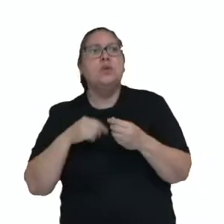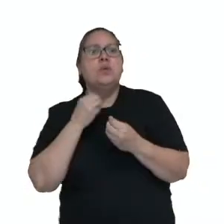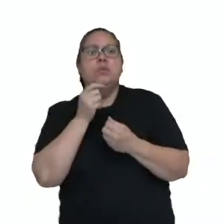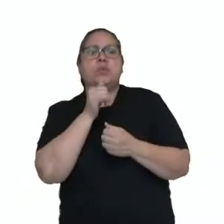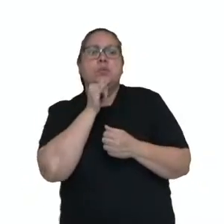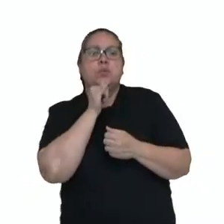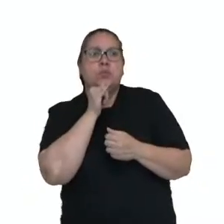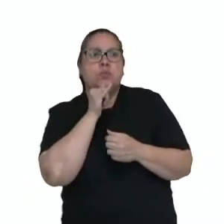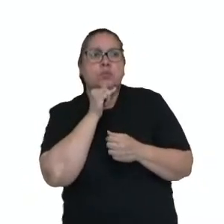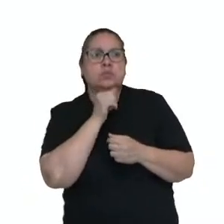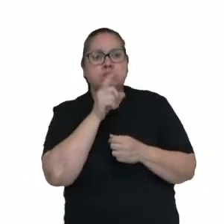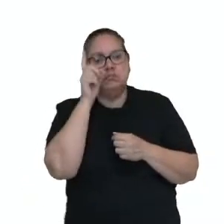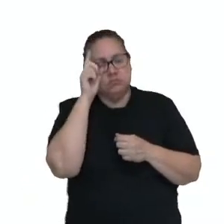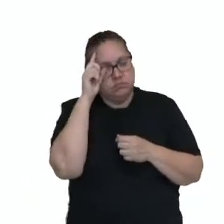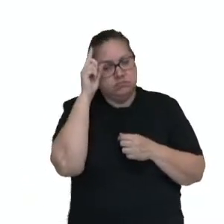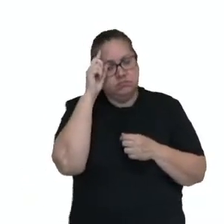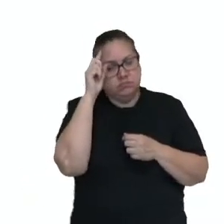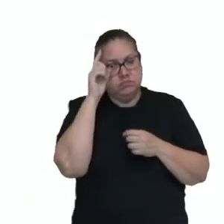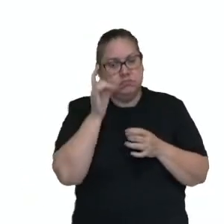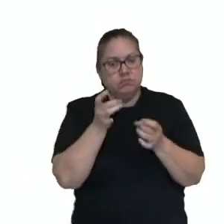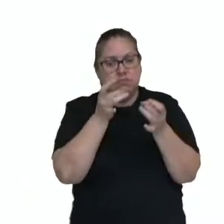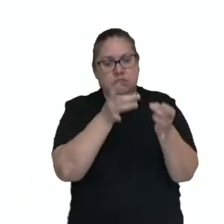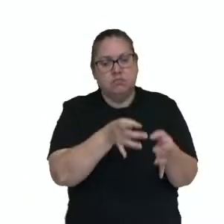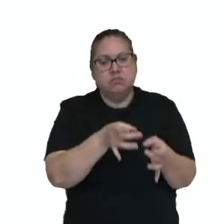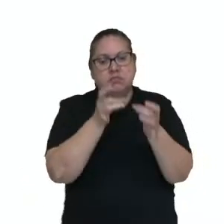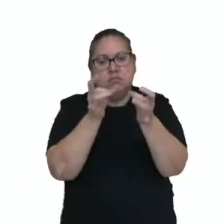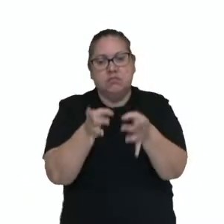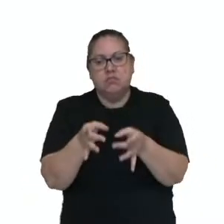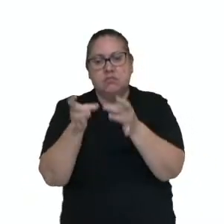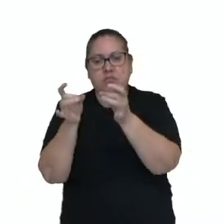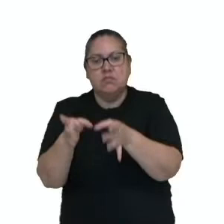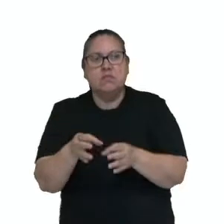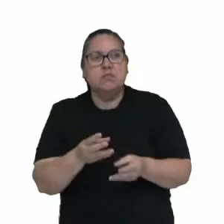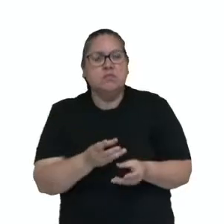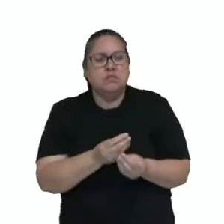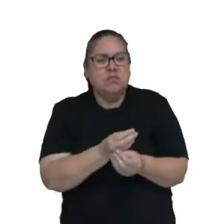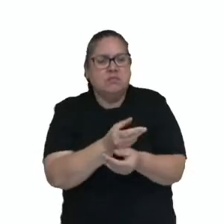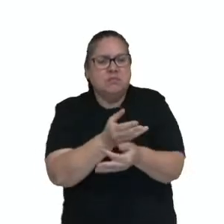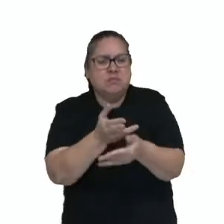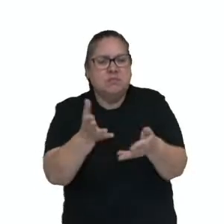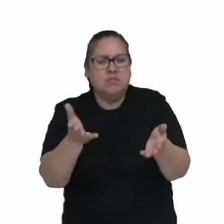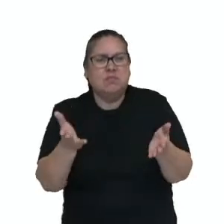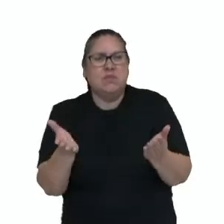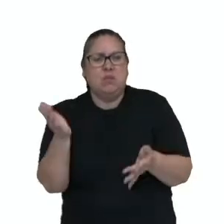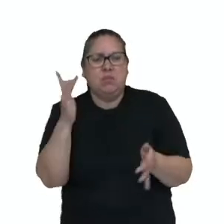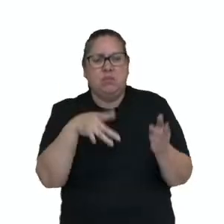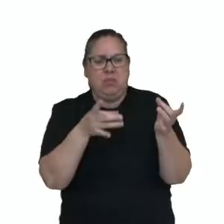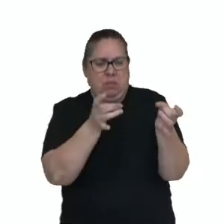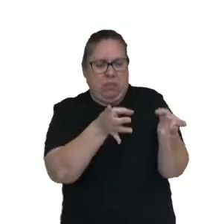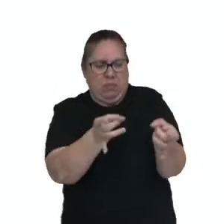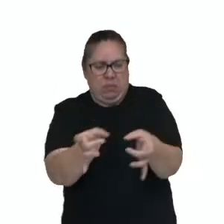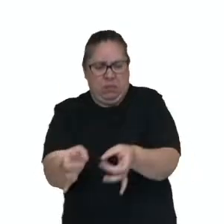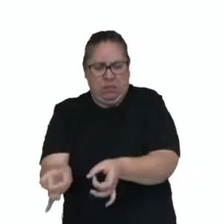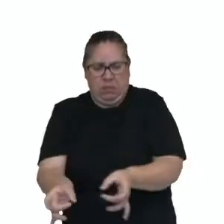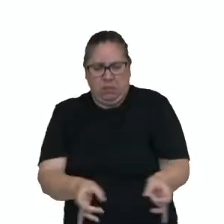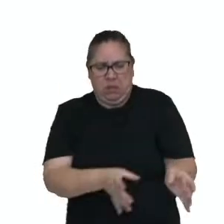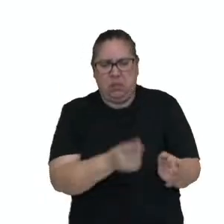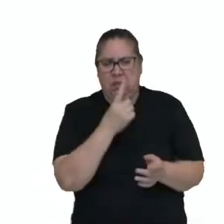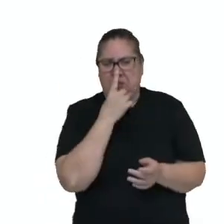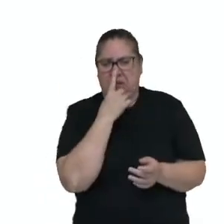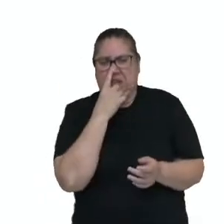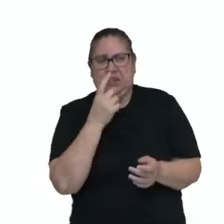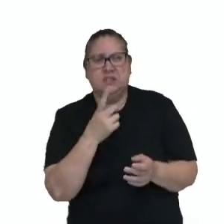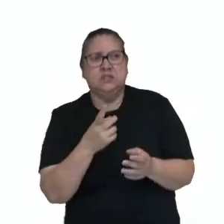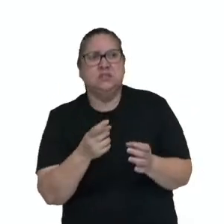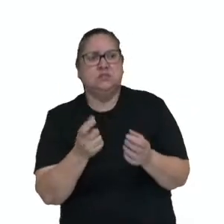exemplo, diariamente são lançados nos oceanos milhões de toneladas de lixo, que são oriundos